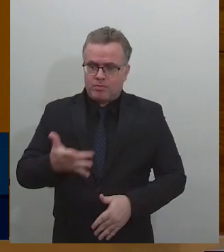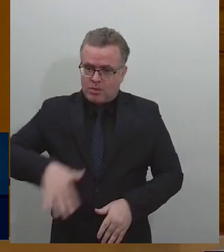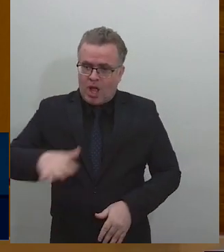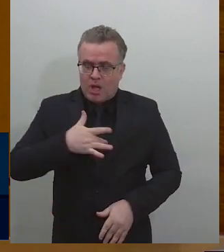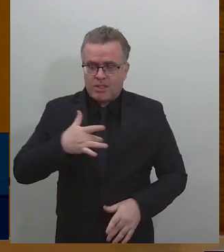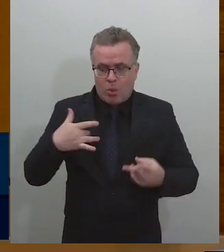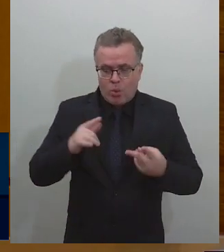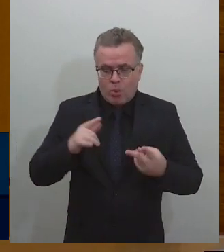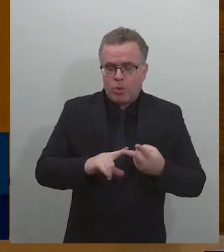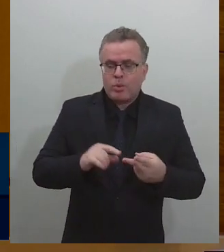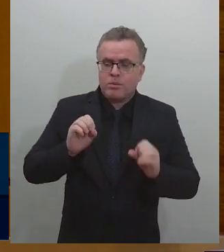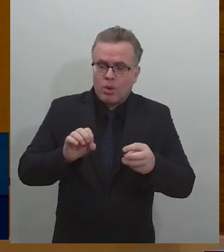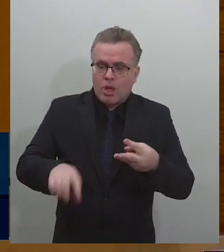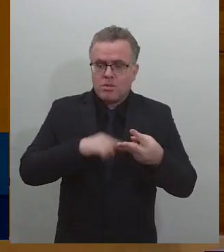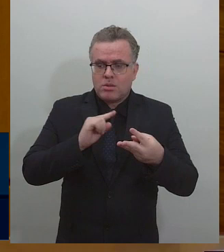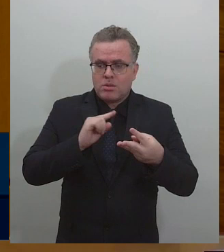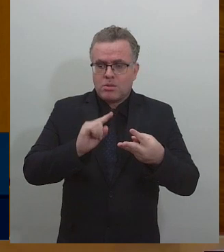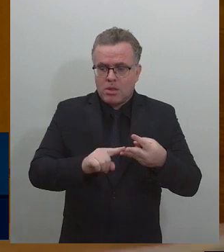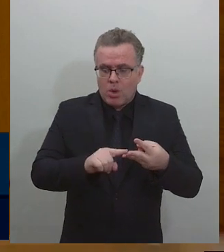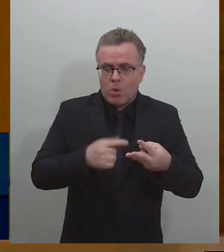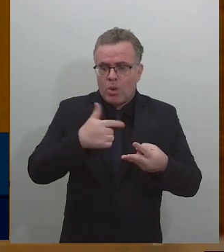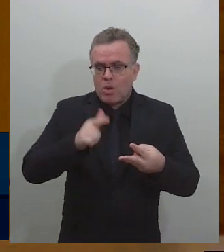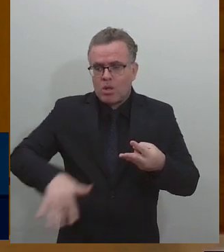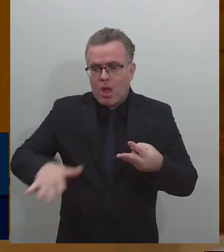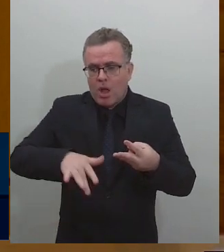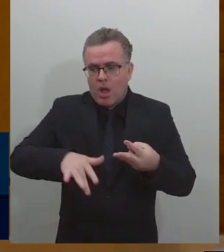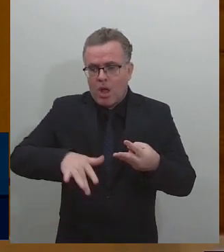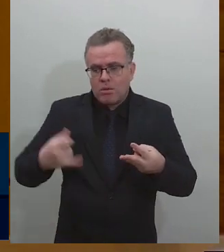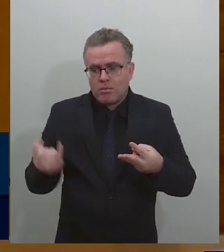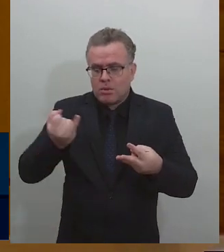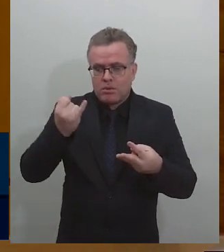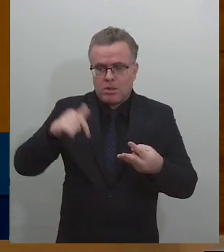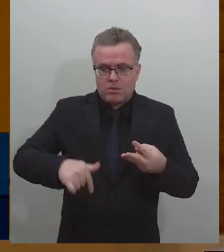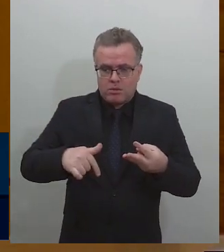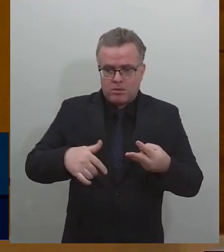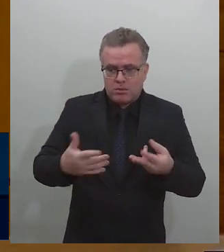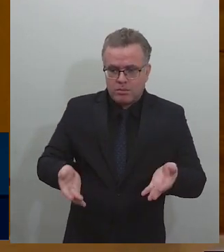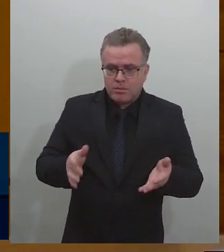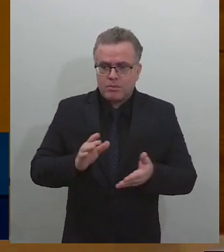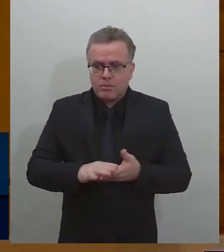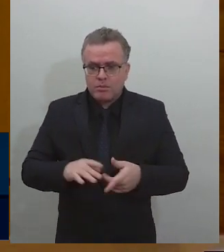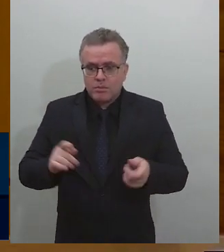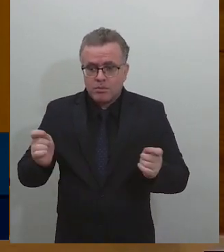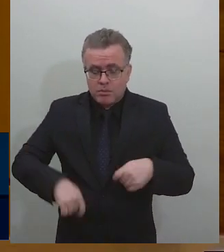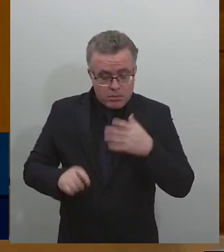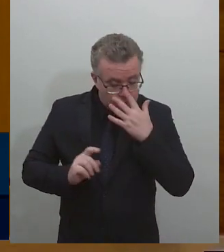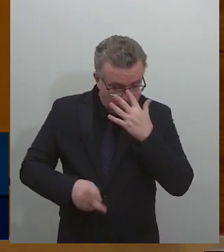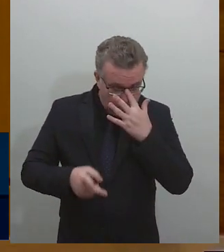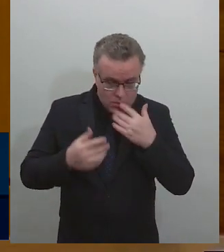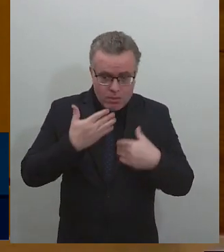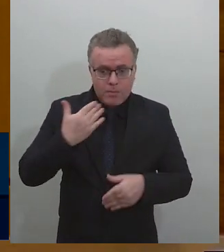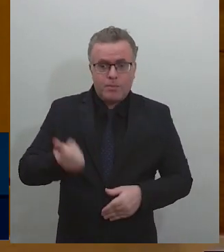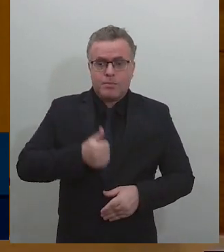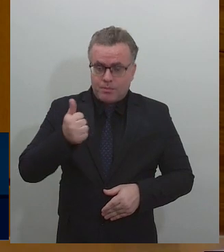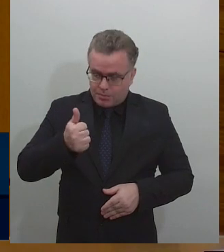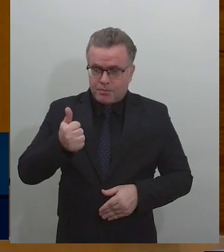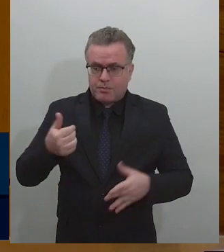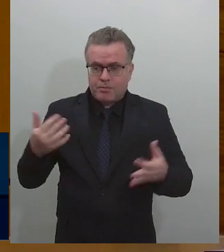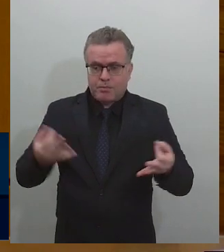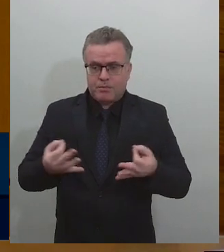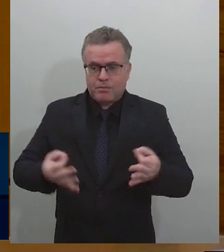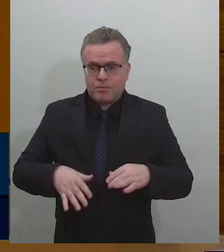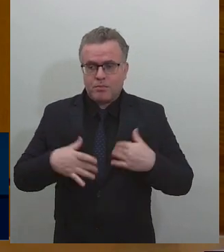áreas importantes do estado de Sergipe, para que a gente possa melhorar cada vez mais o serviço. Era isso, senhor presidente, que a gente